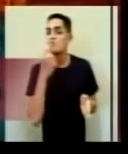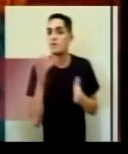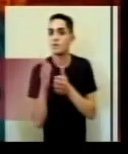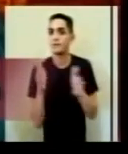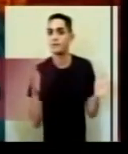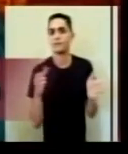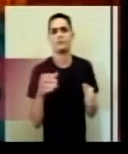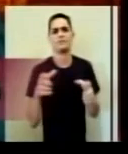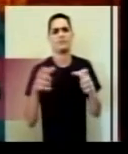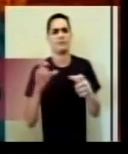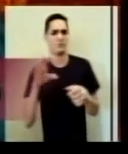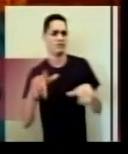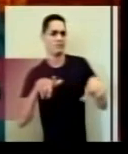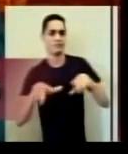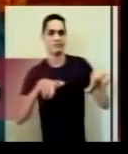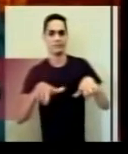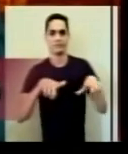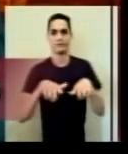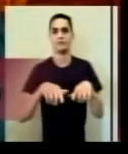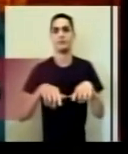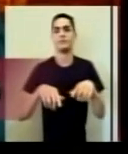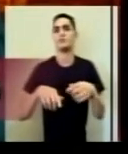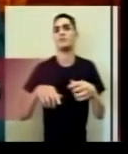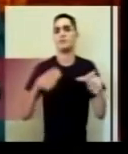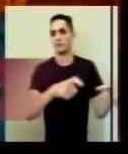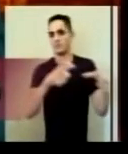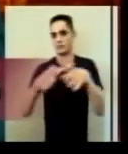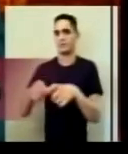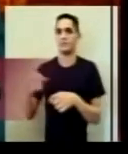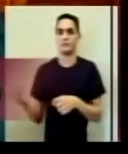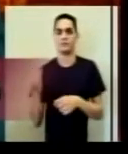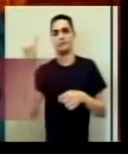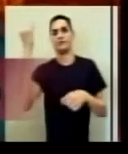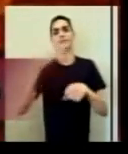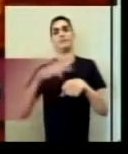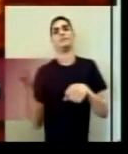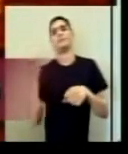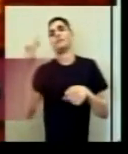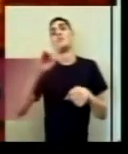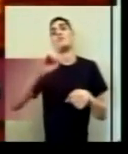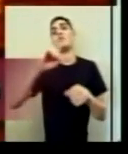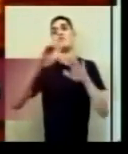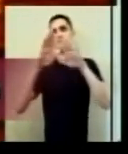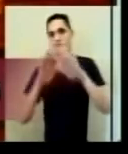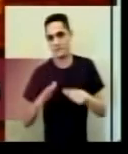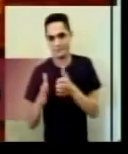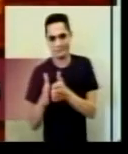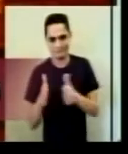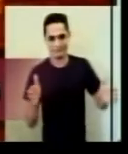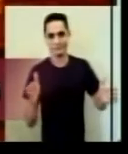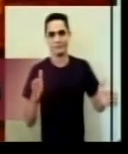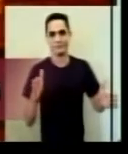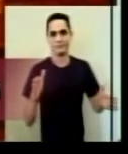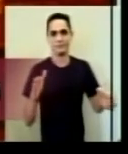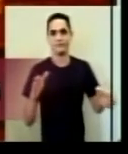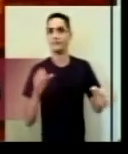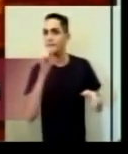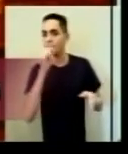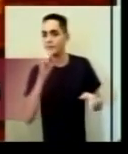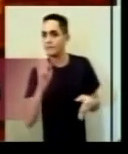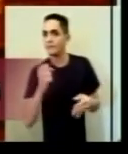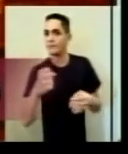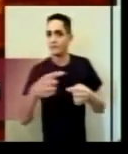8 semanas na fase vermelha, onde só trabalha os